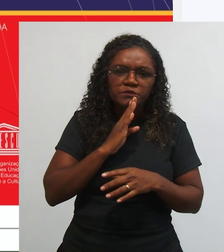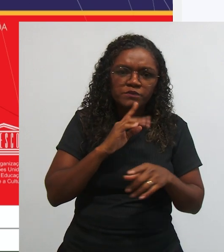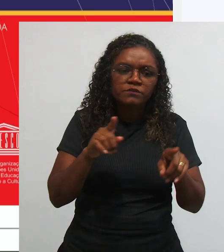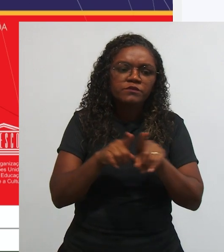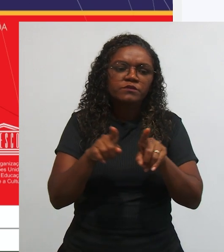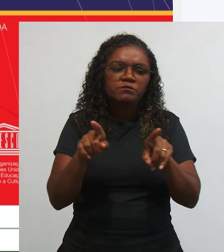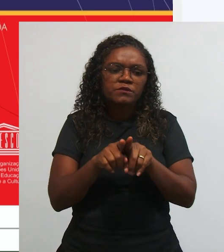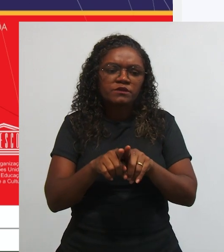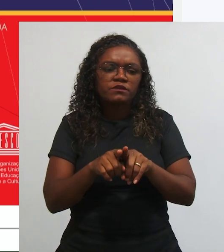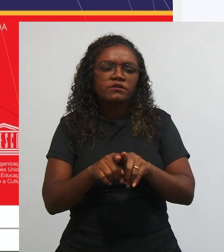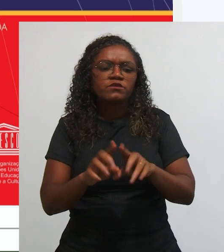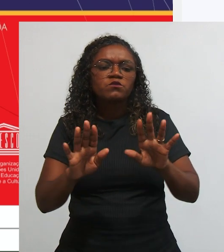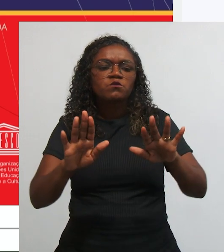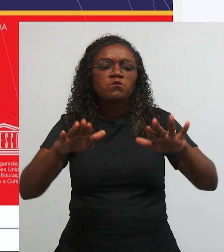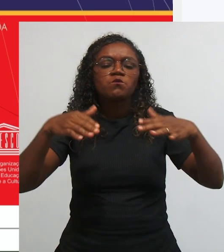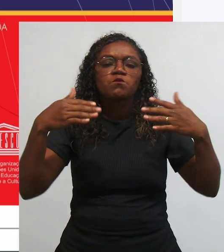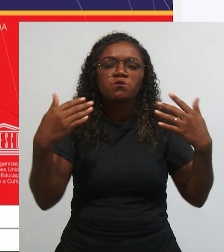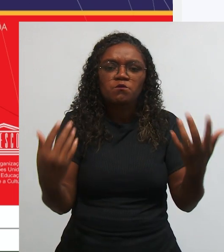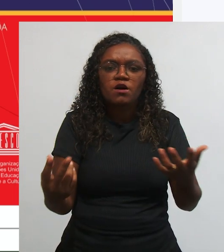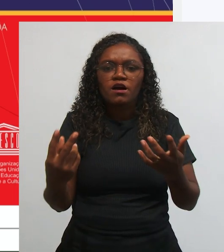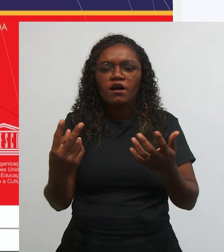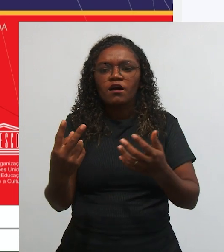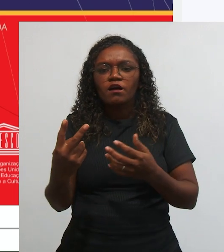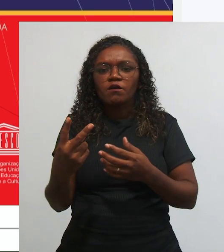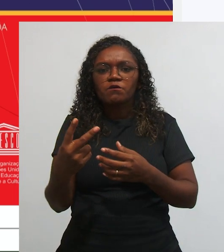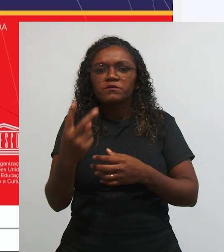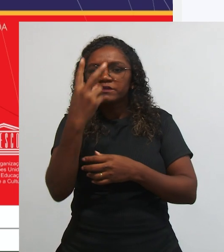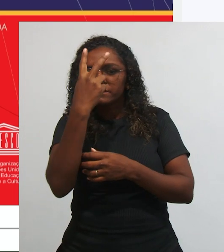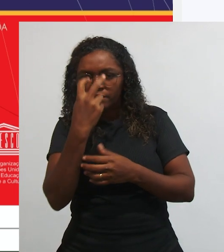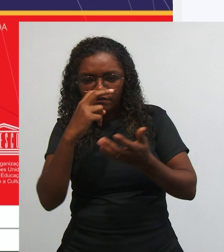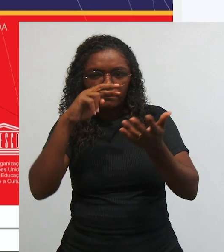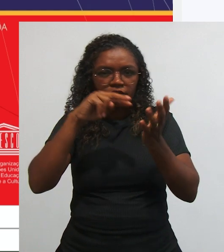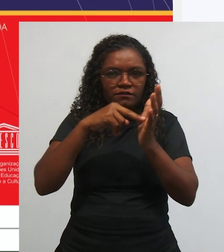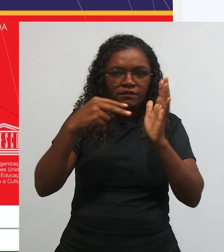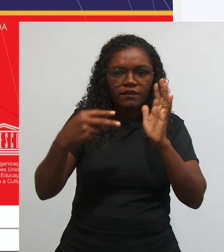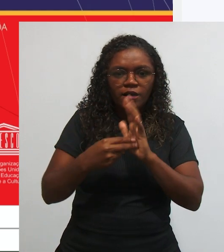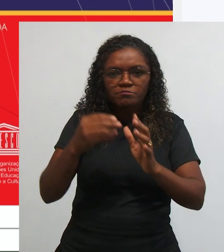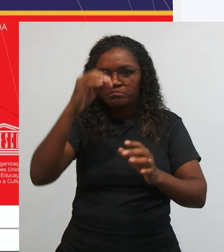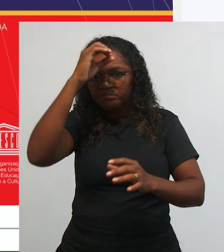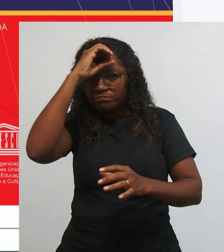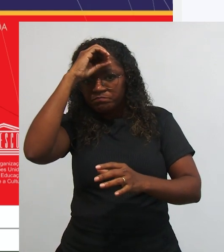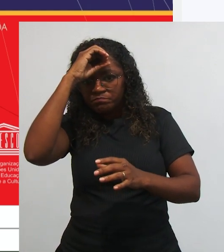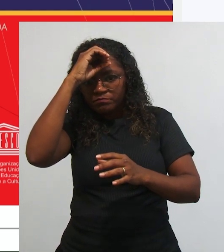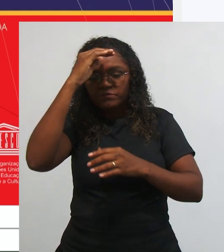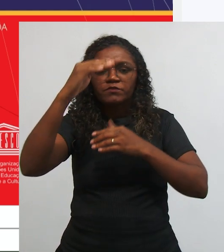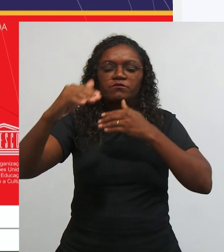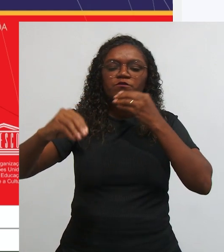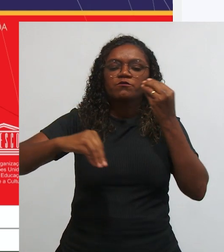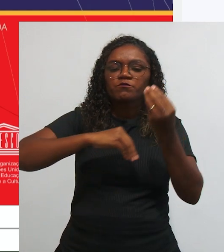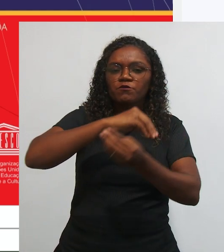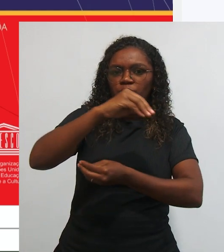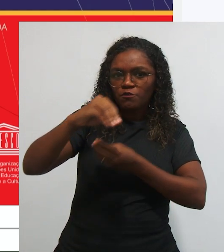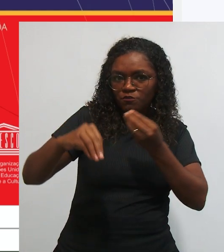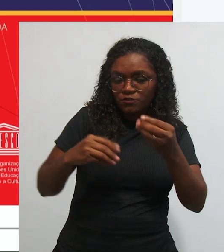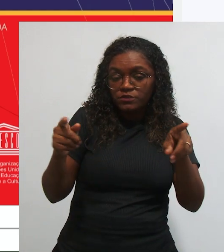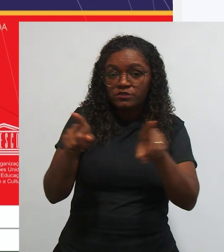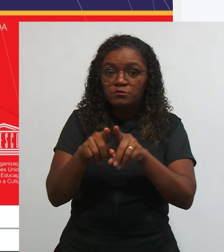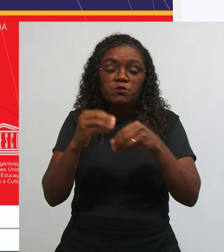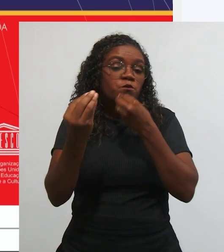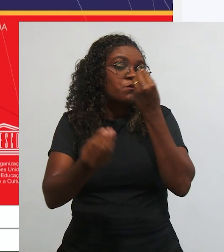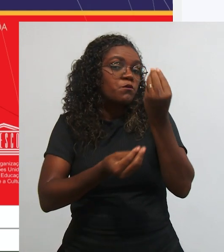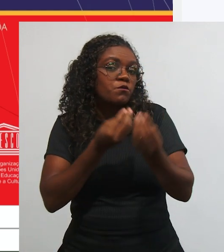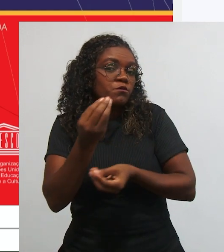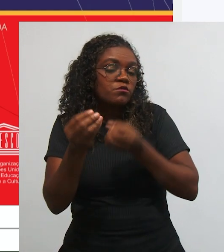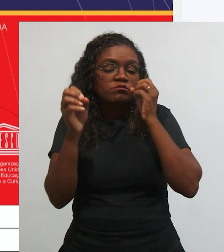são as cegueiras que envolvem o conhecimento, como que ensinar a condição humana, essa